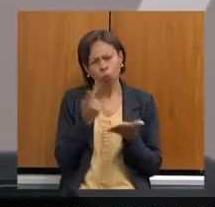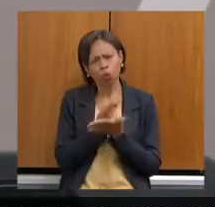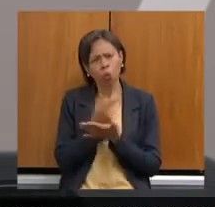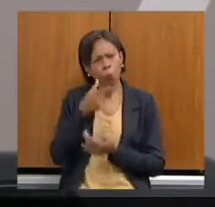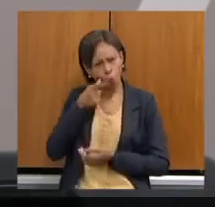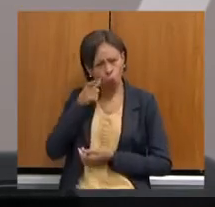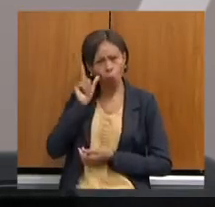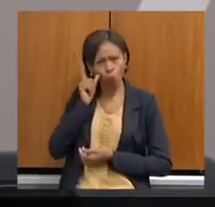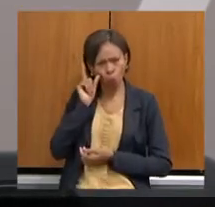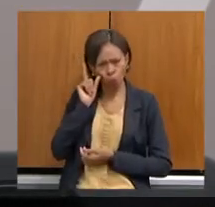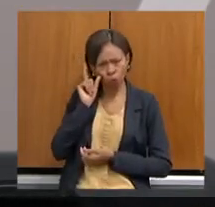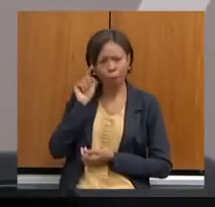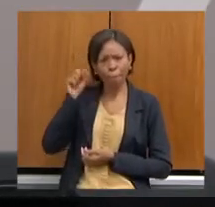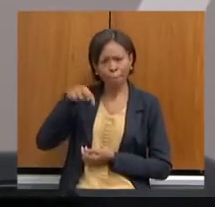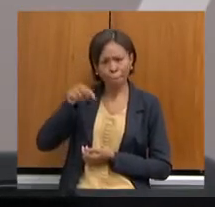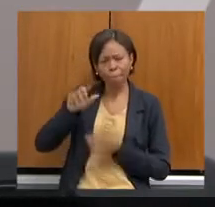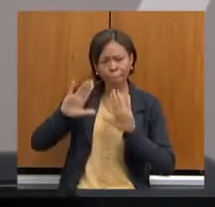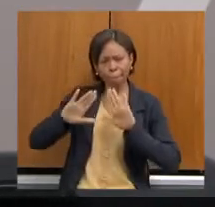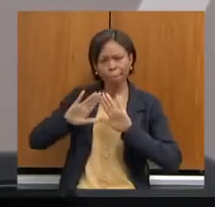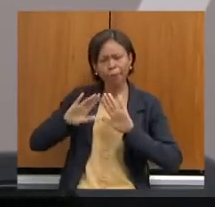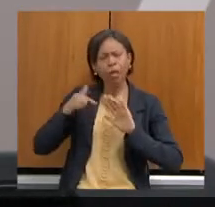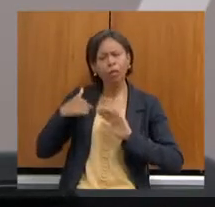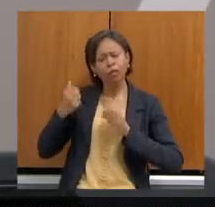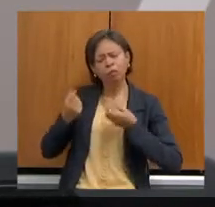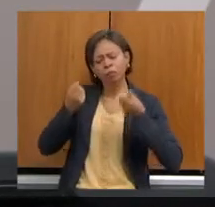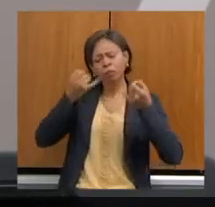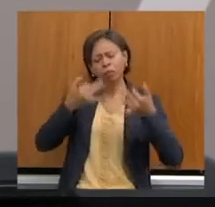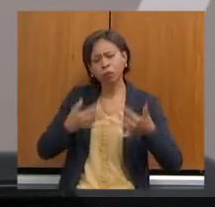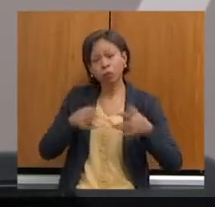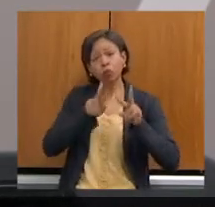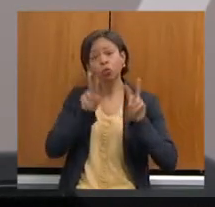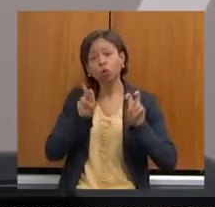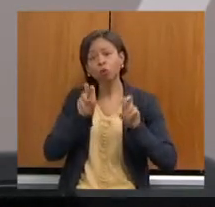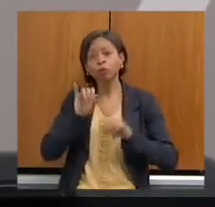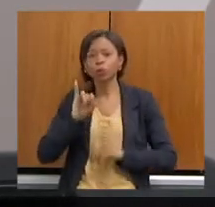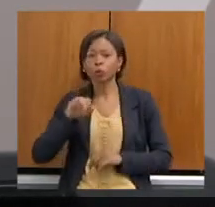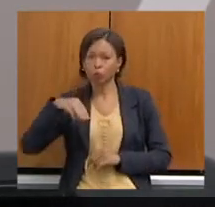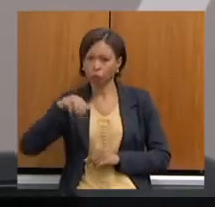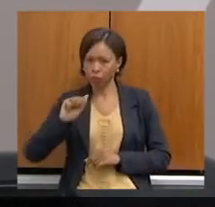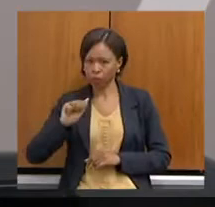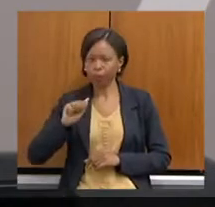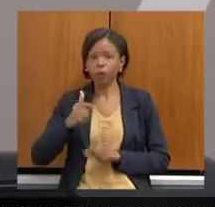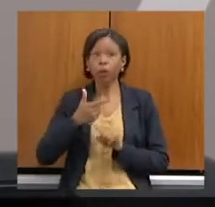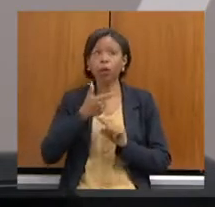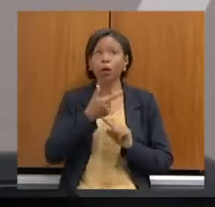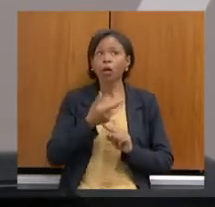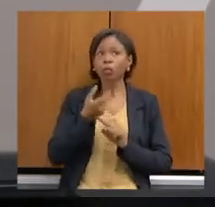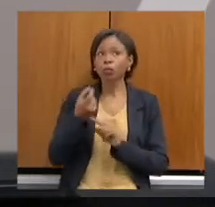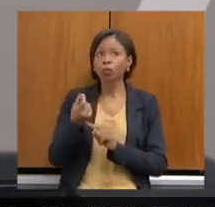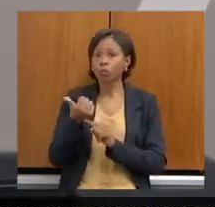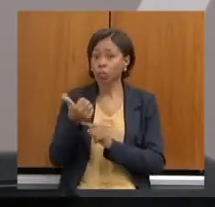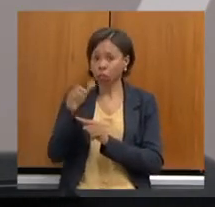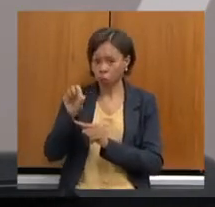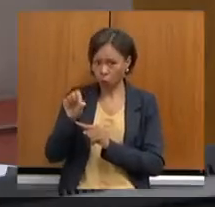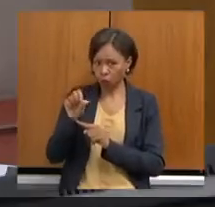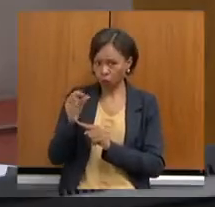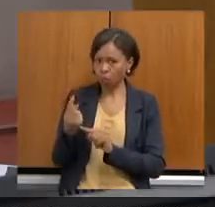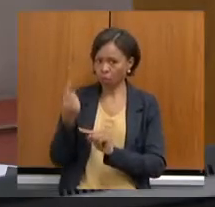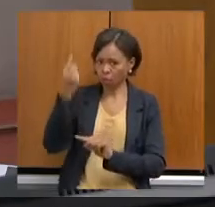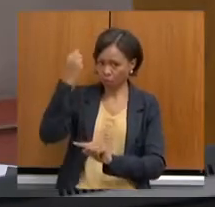anteontem e ontem colocar para senhora a respeito do IMA e 2019 O Thales me procurou